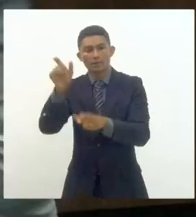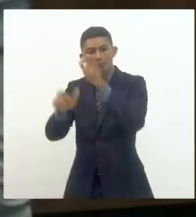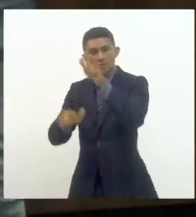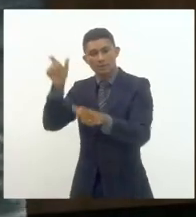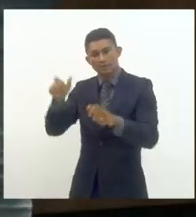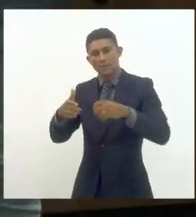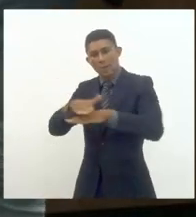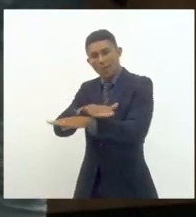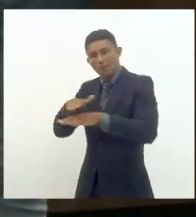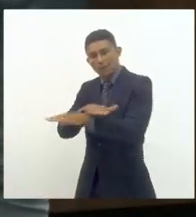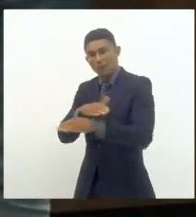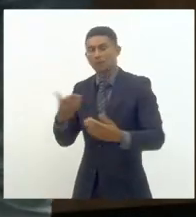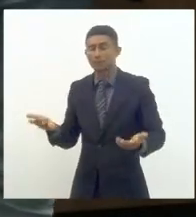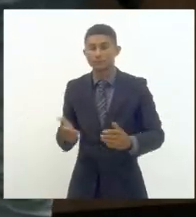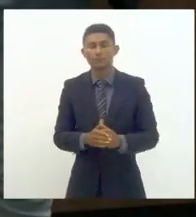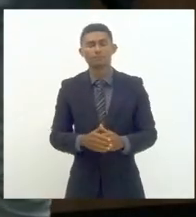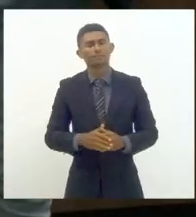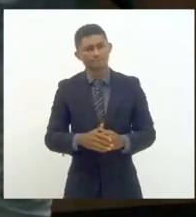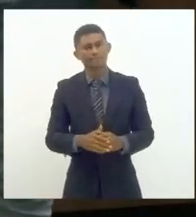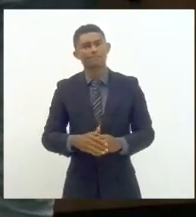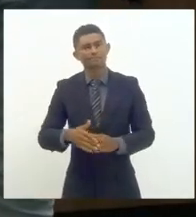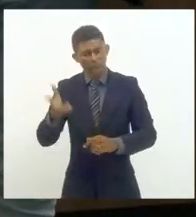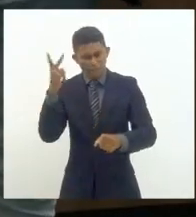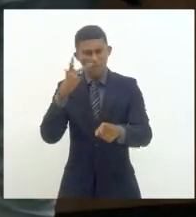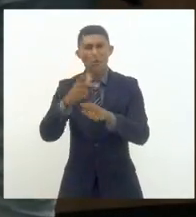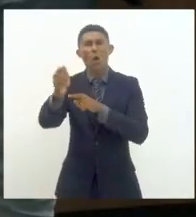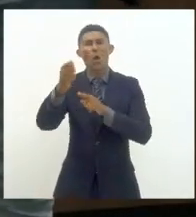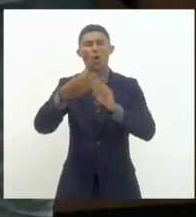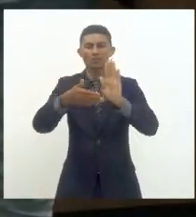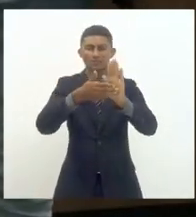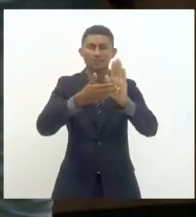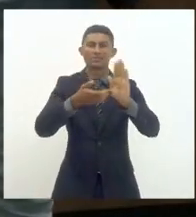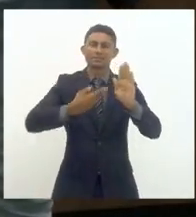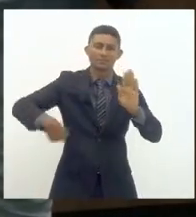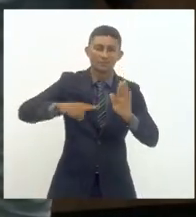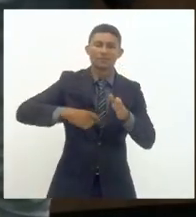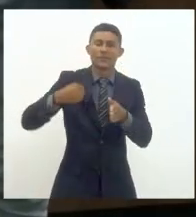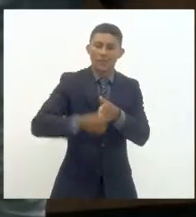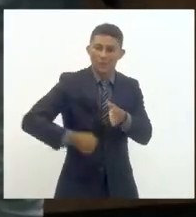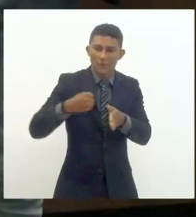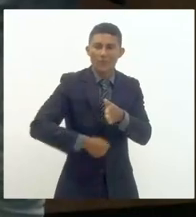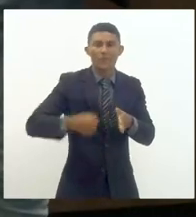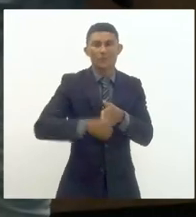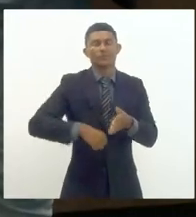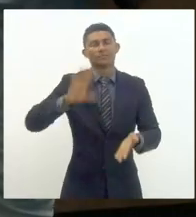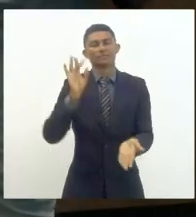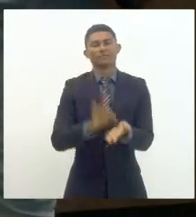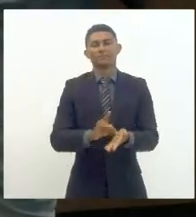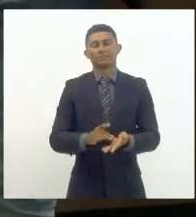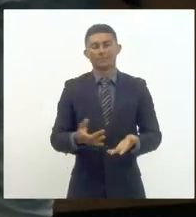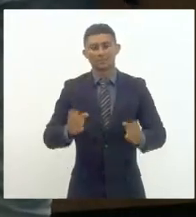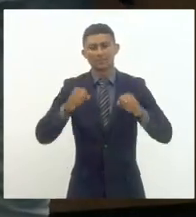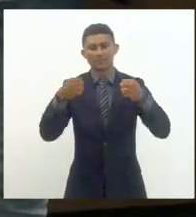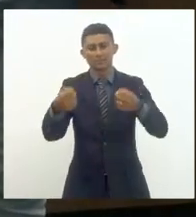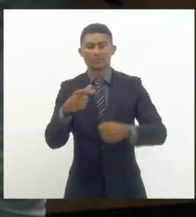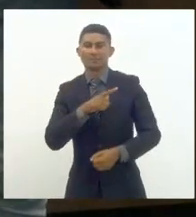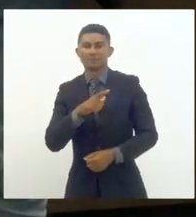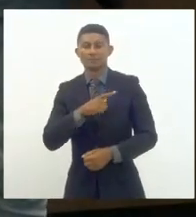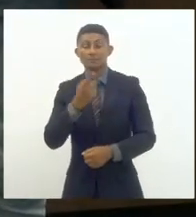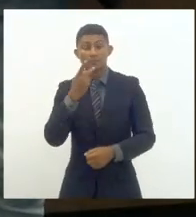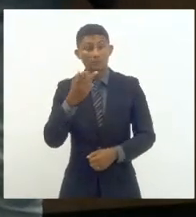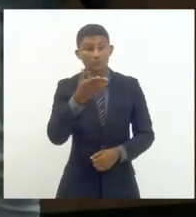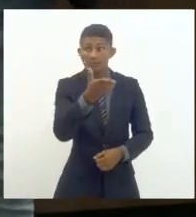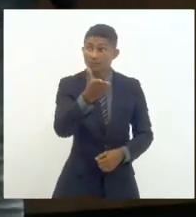uma grande vitória para as nossas pautas, para aquilo que a gente luta com tanta garra e com tanta determinação. Quero dizer